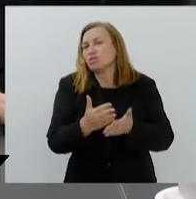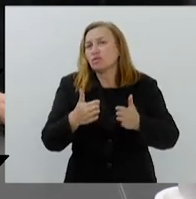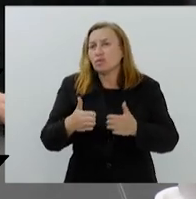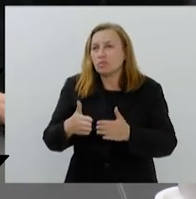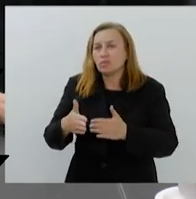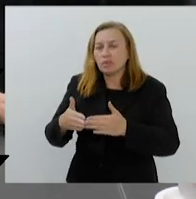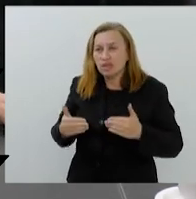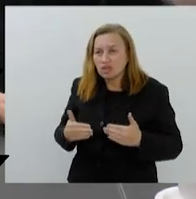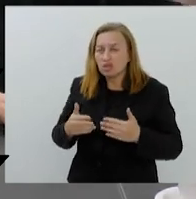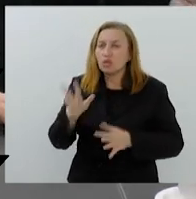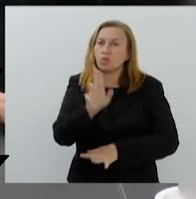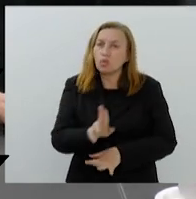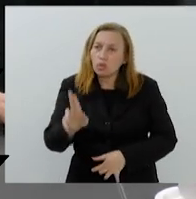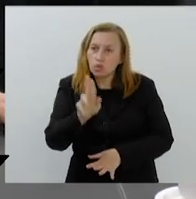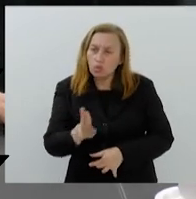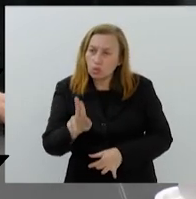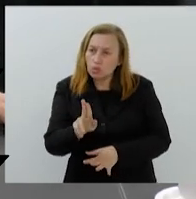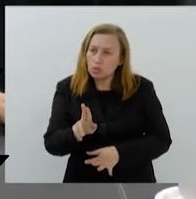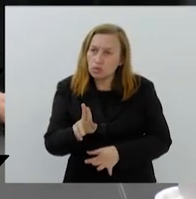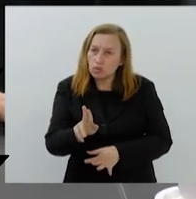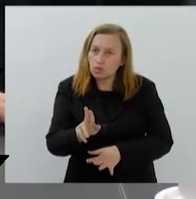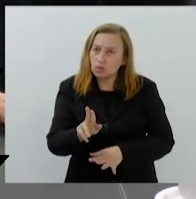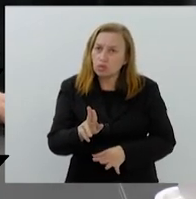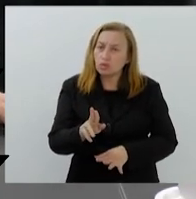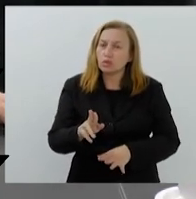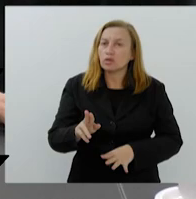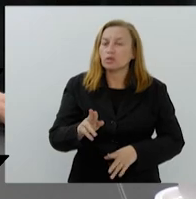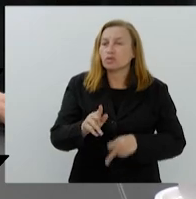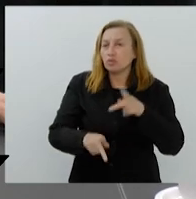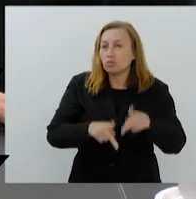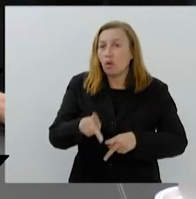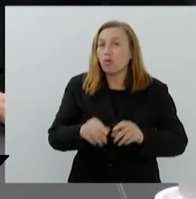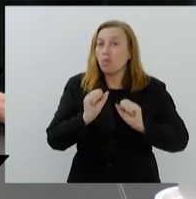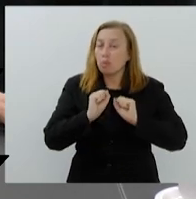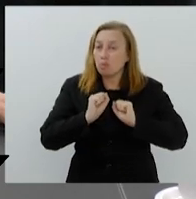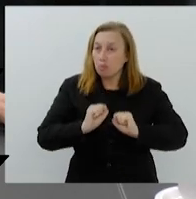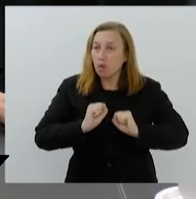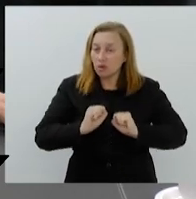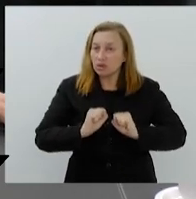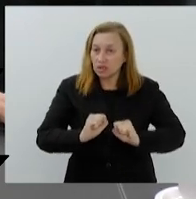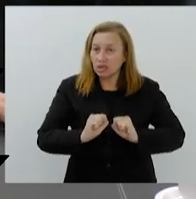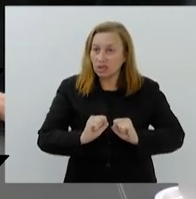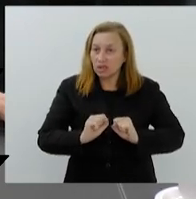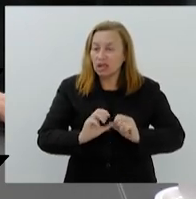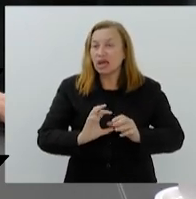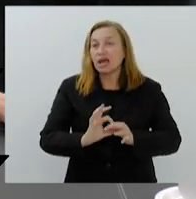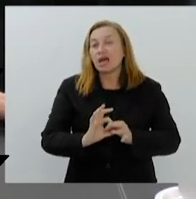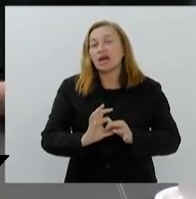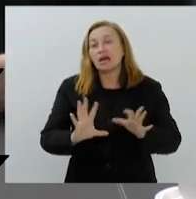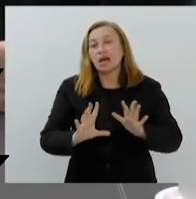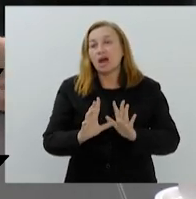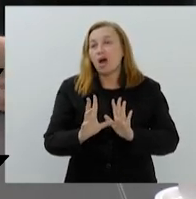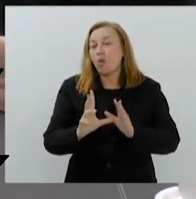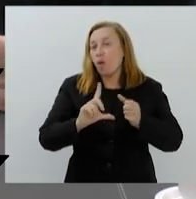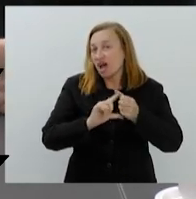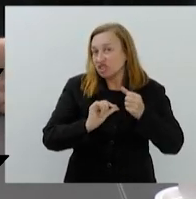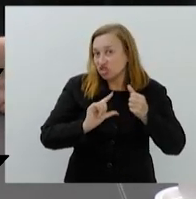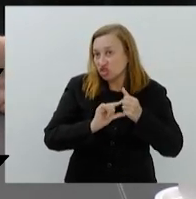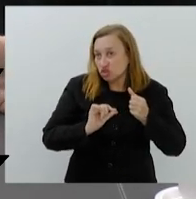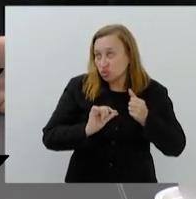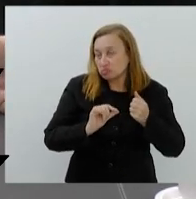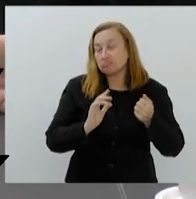permissões e uso comunitário. É. Podia era abrir... Perfeito. Uma submenda. Abrir esse artigo, né, um